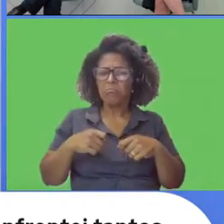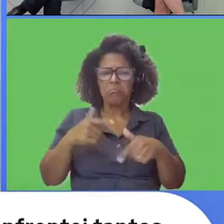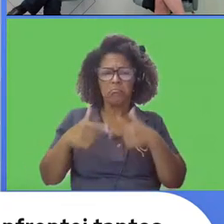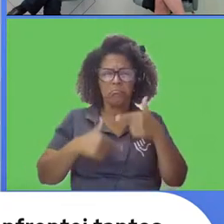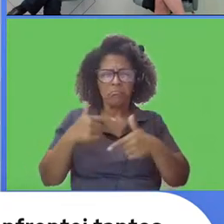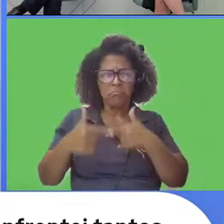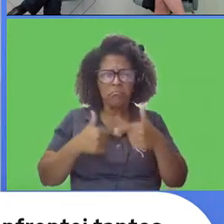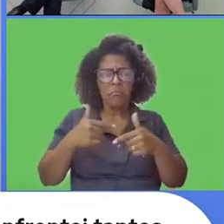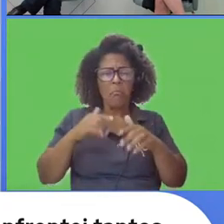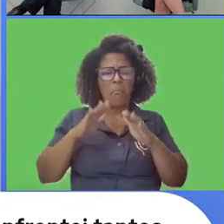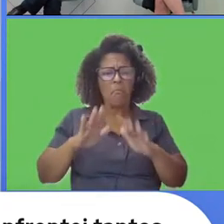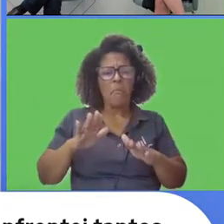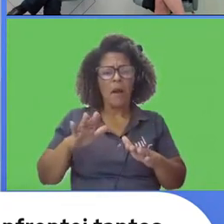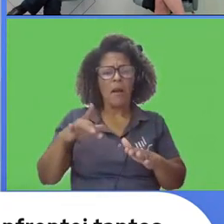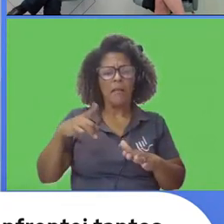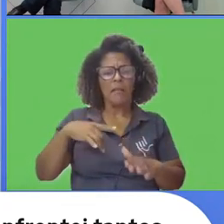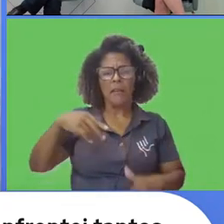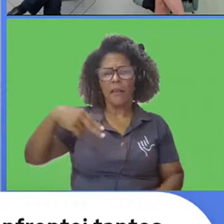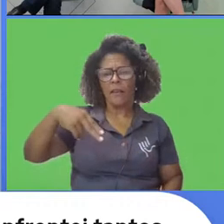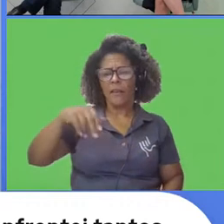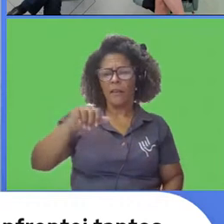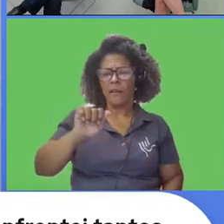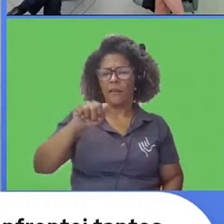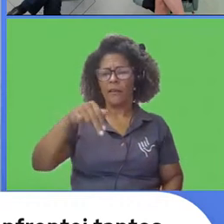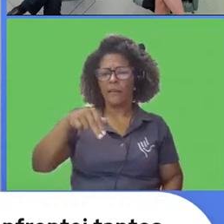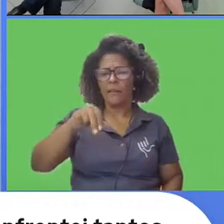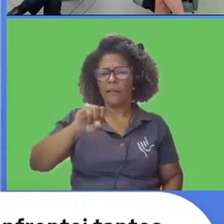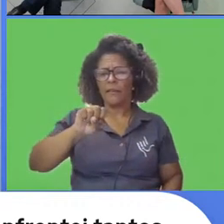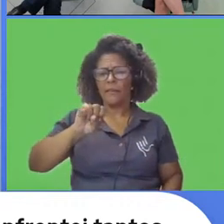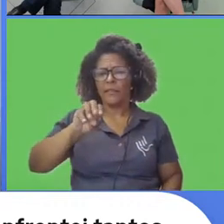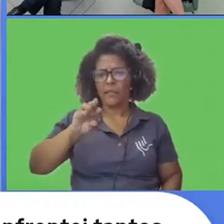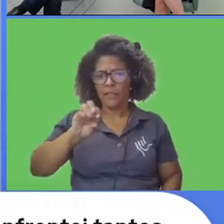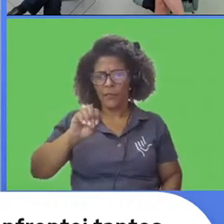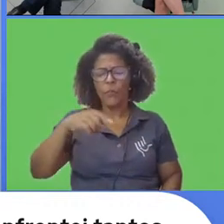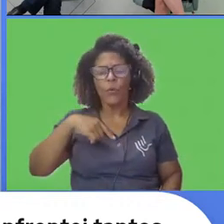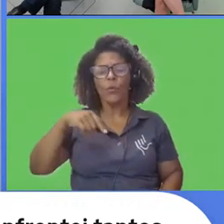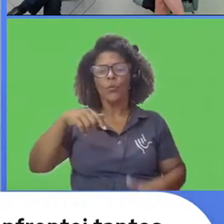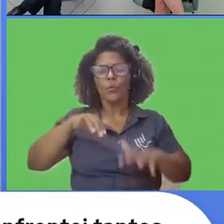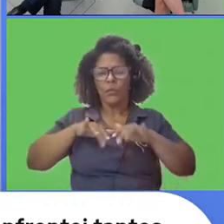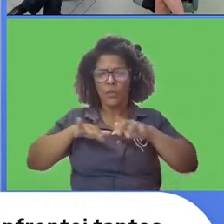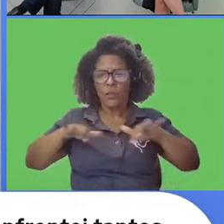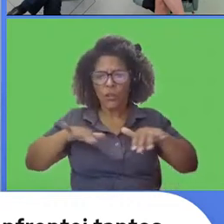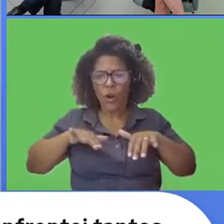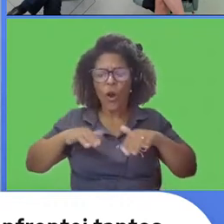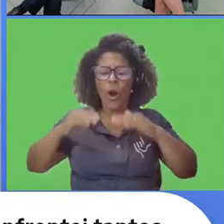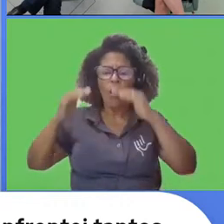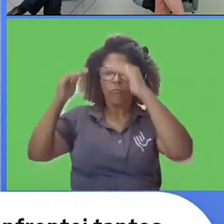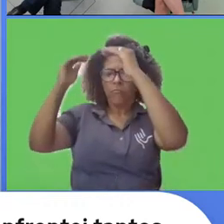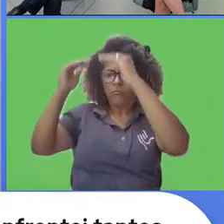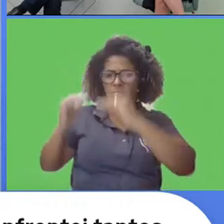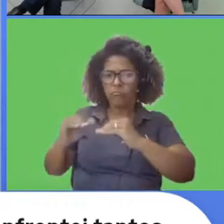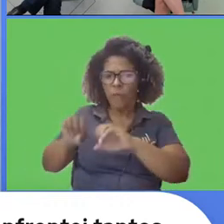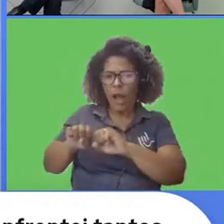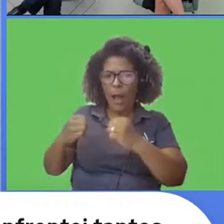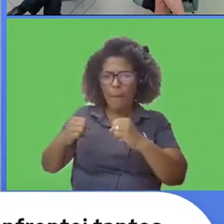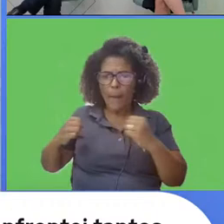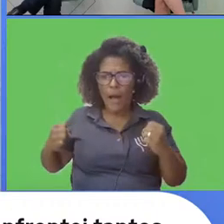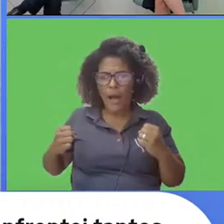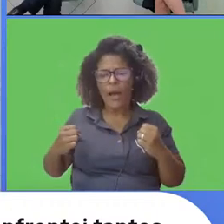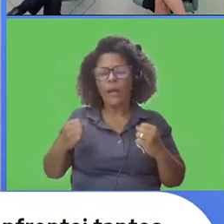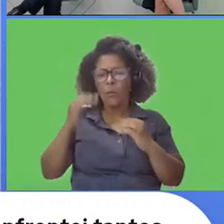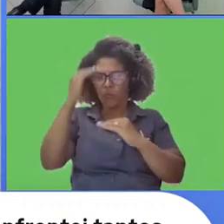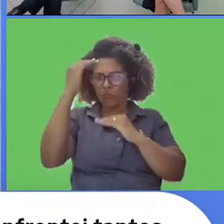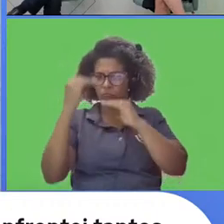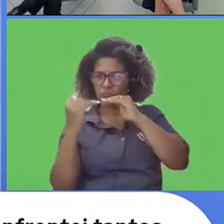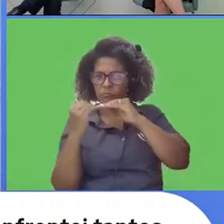uma pessoa que tem nanismo, ela tem ali uma adaptação no seu escritório, os armários são rebaixados, mas às vezes